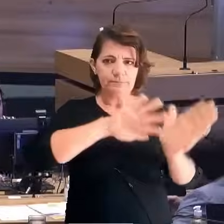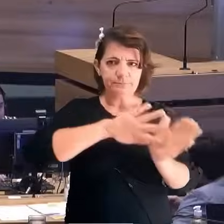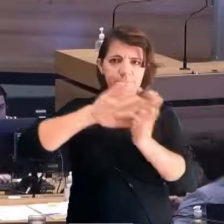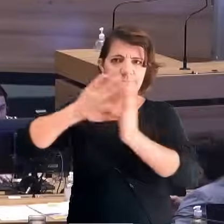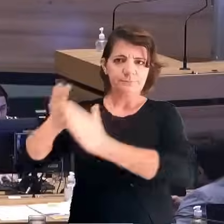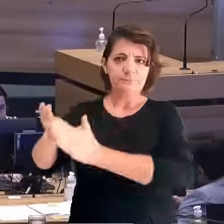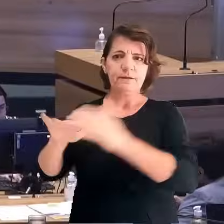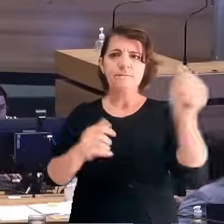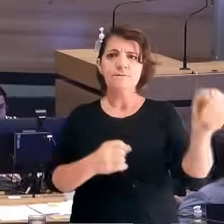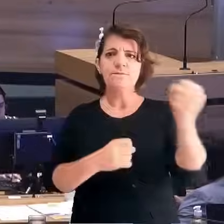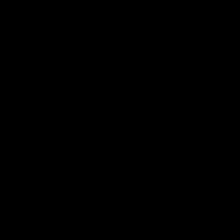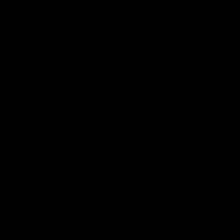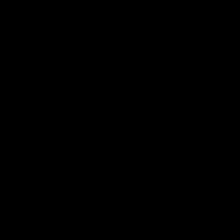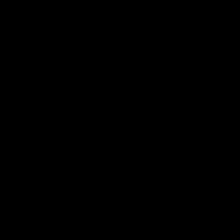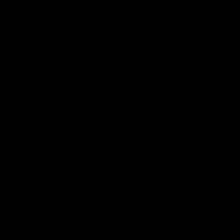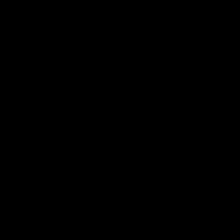delegações